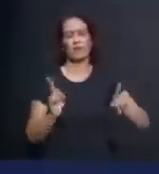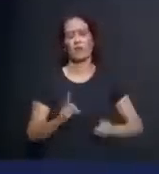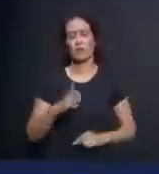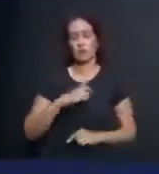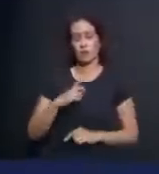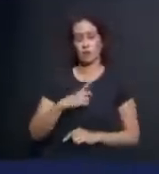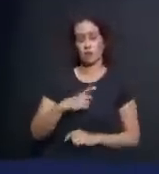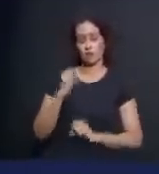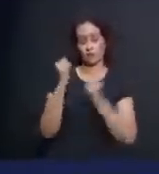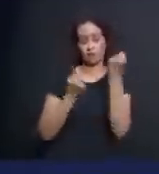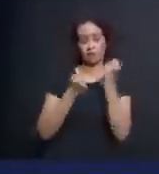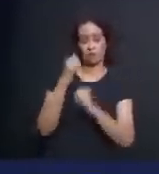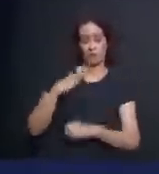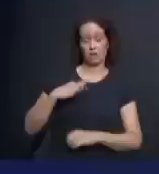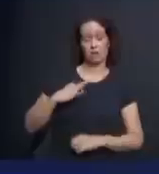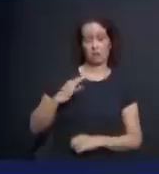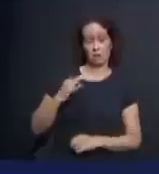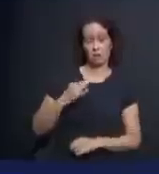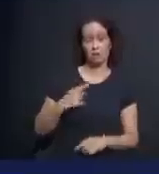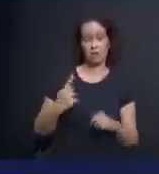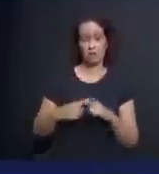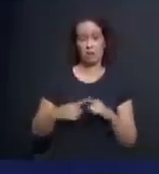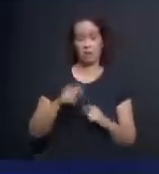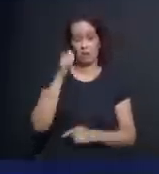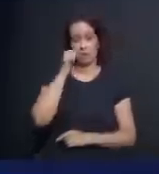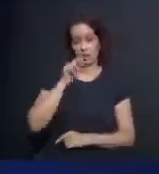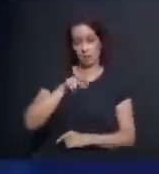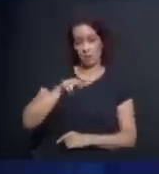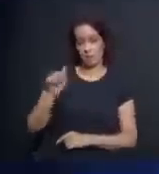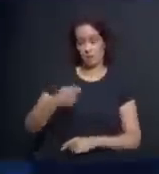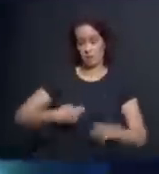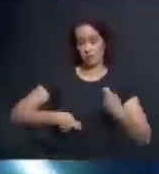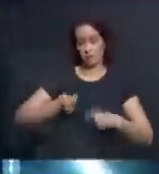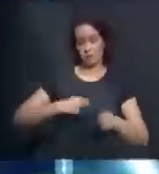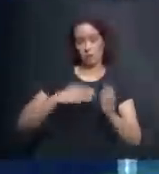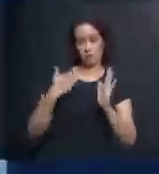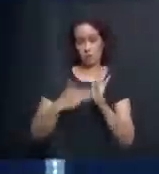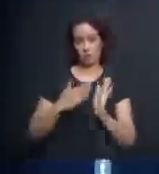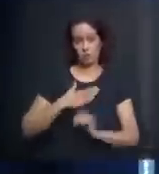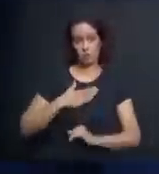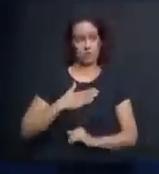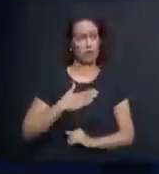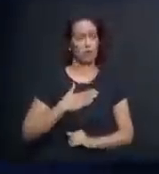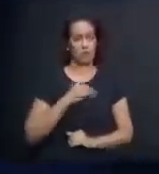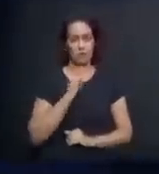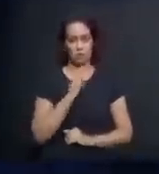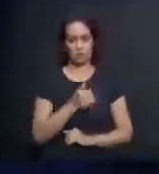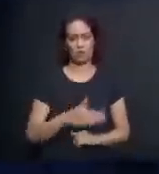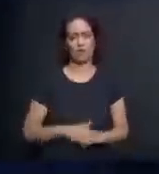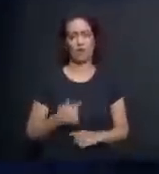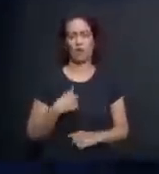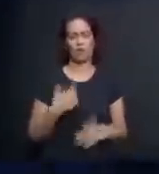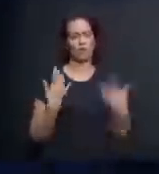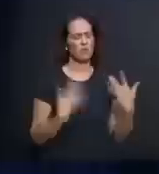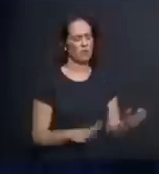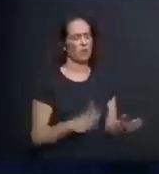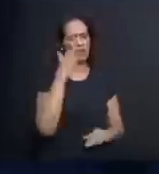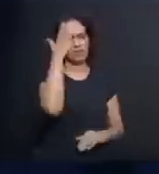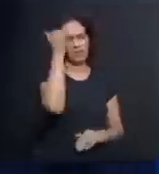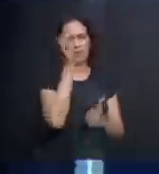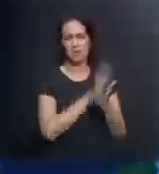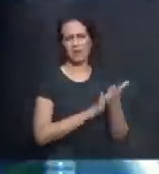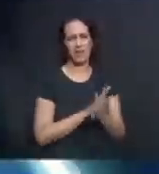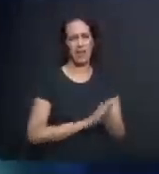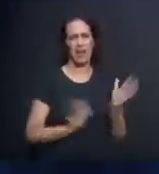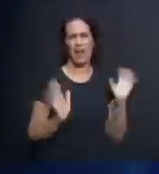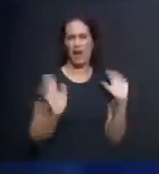uma indústria, porque eu virei para minha irmã que administra tudo para mim e falei assim, eu não quero ir lá, eu não quero saber de nada, eu